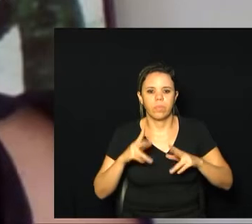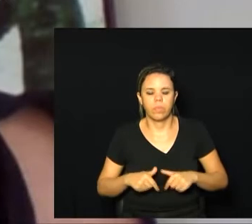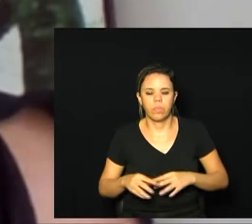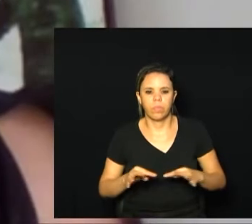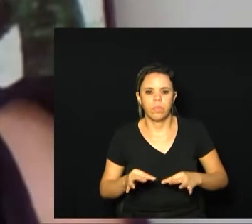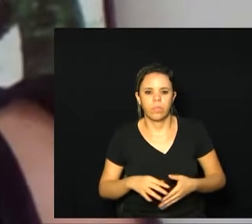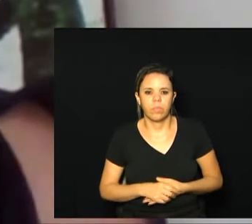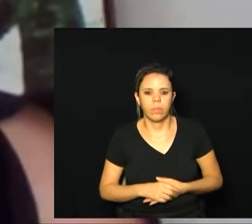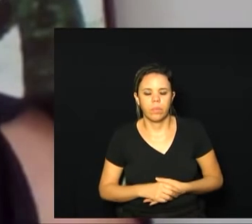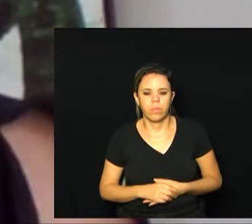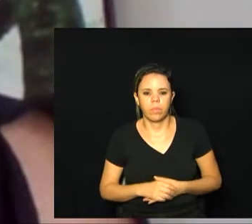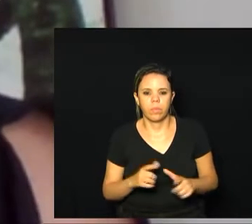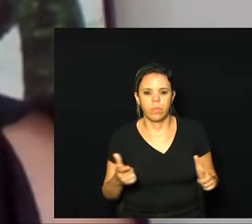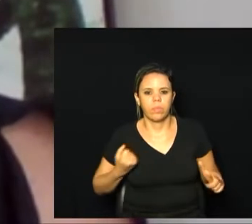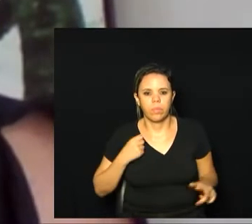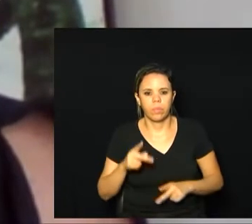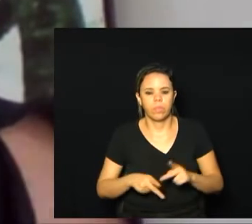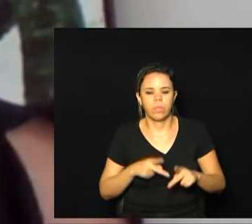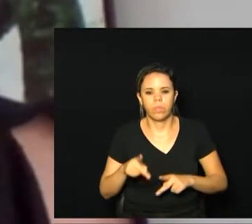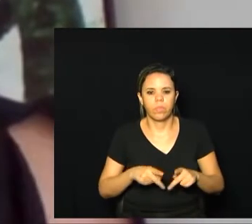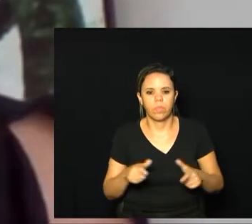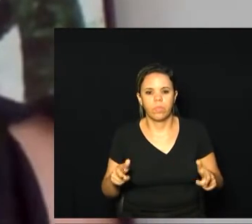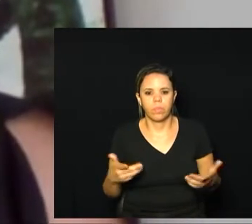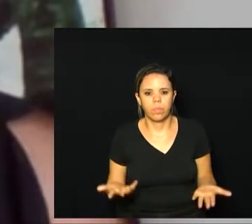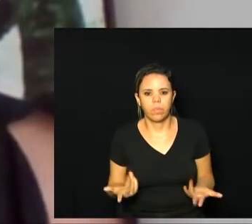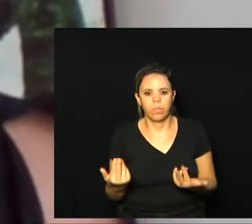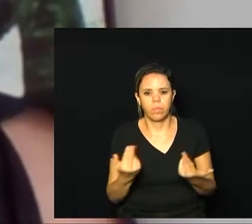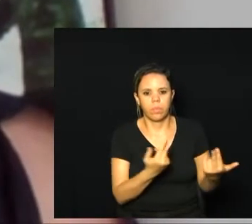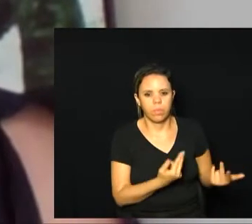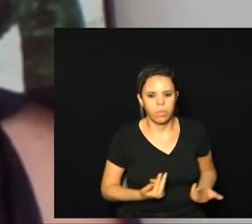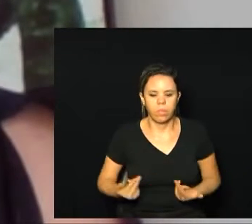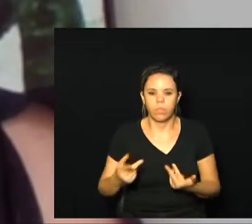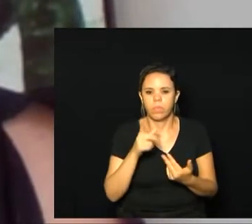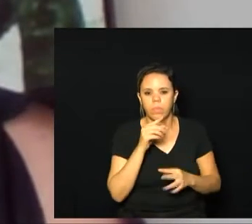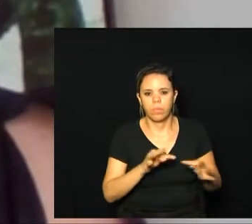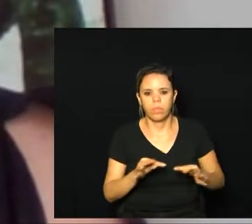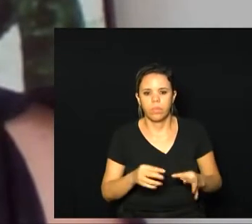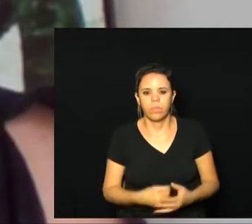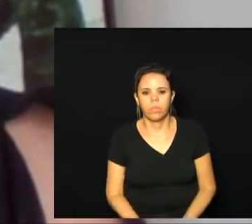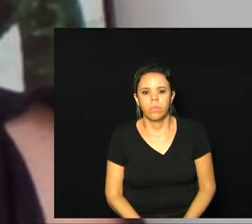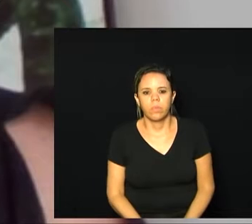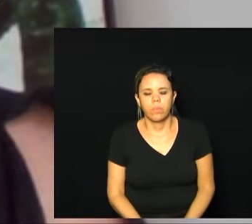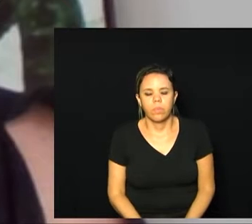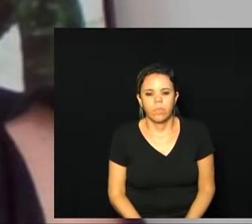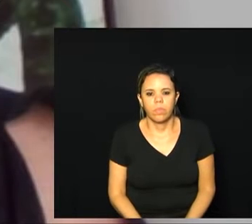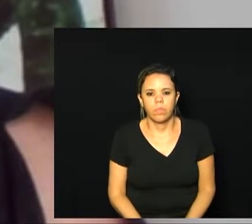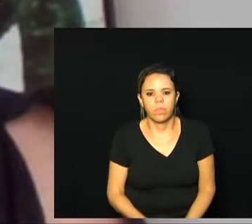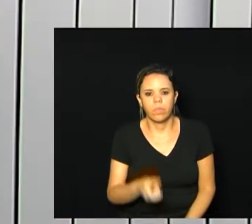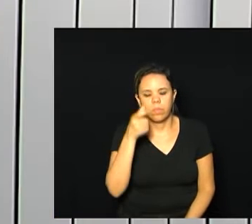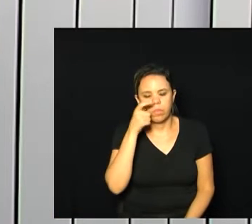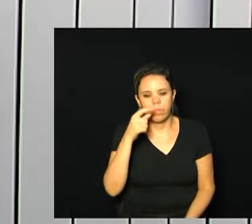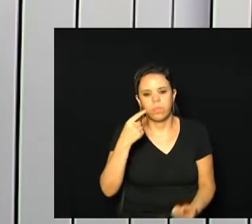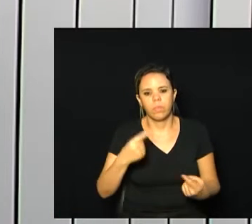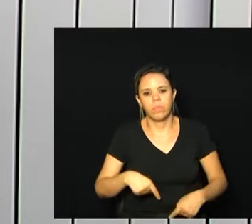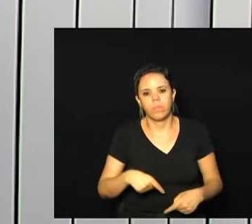saneamento, né, para um maior número de população, bem como a água tratada. Para quem é